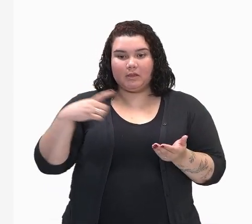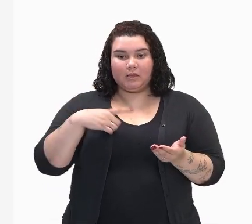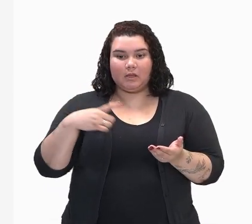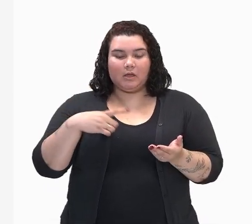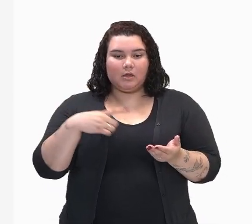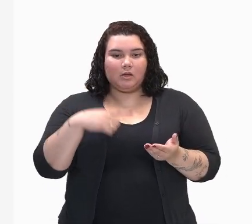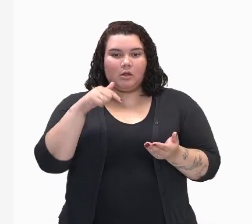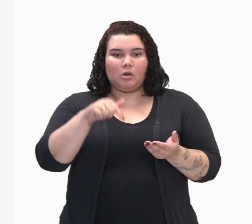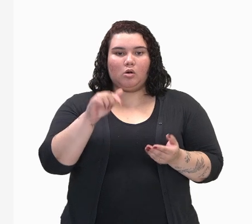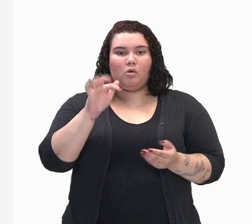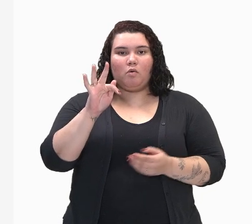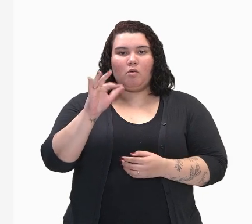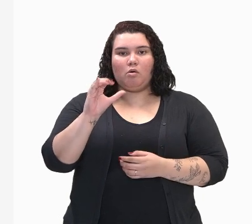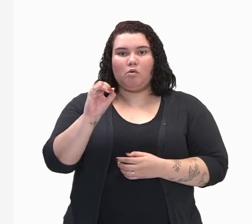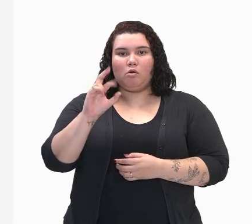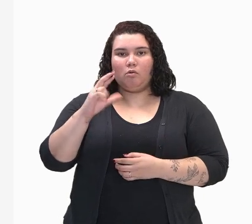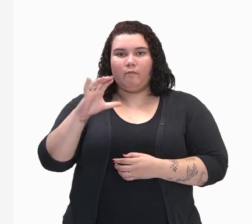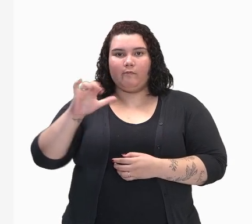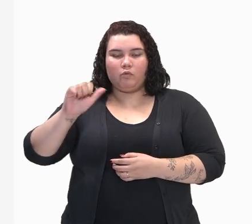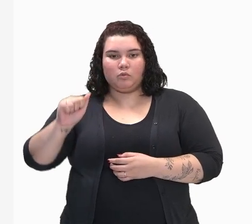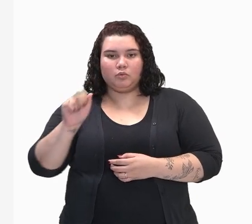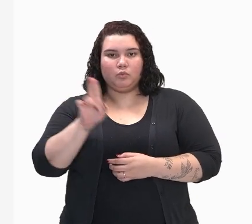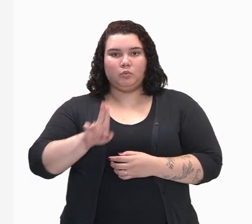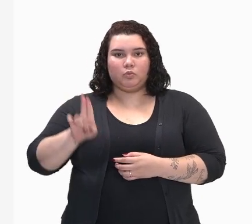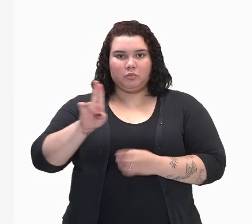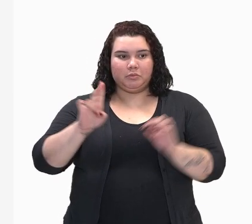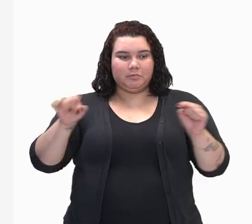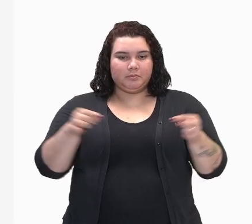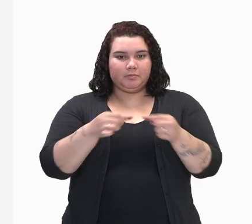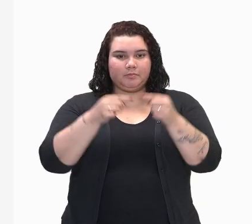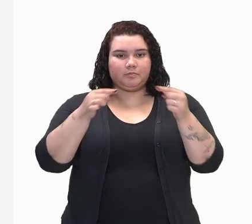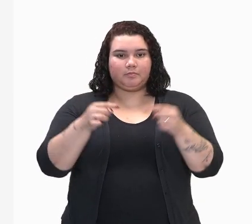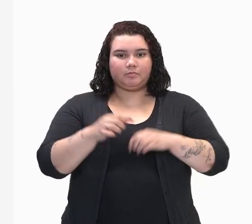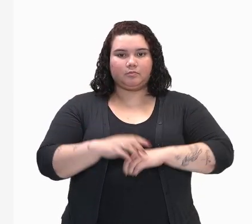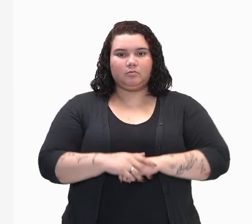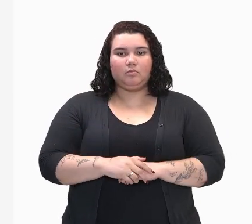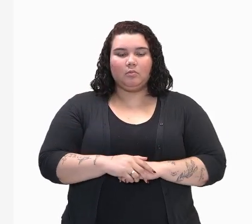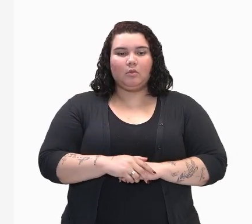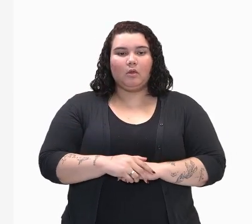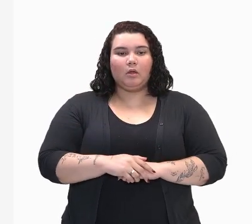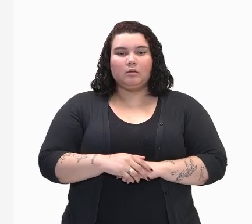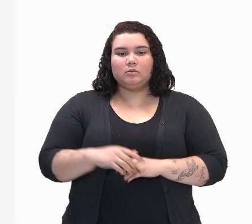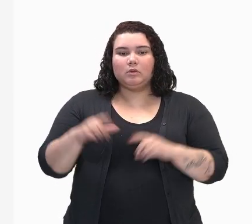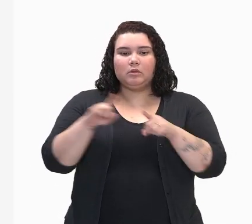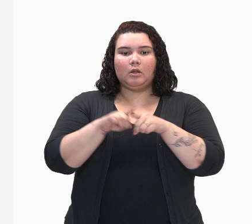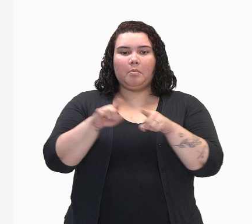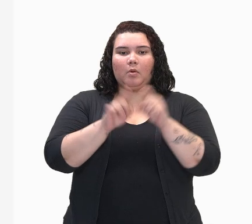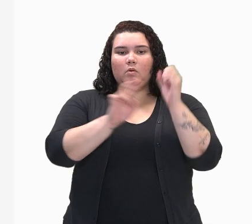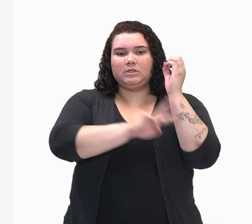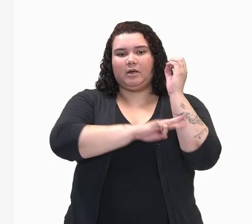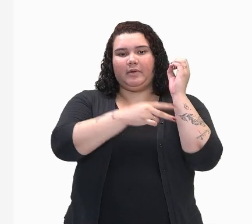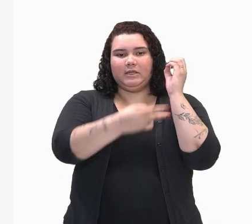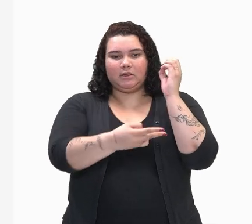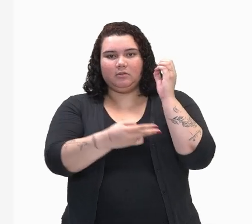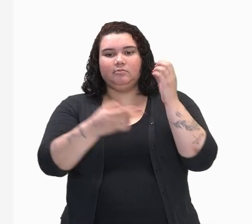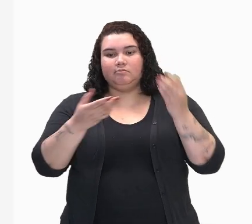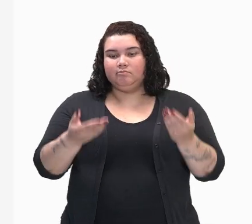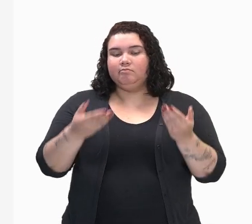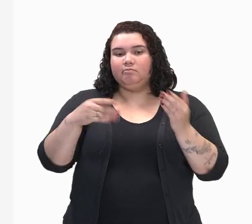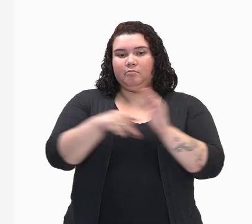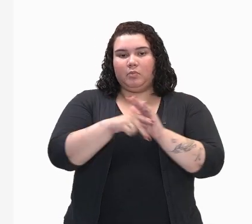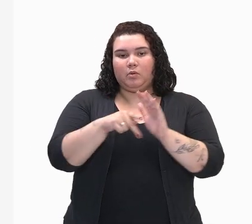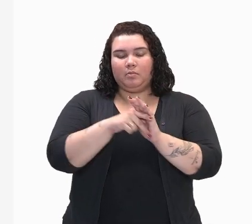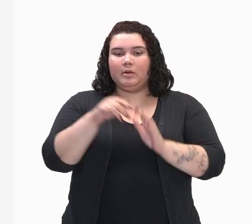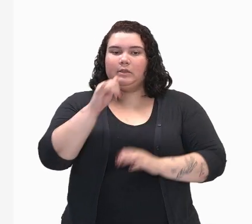força atuando nessa imagem. Também temos os efeitos que as forças podem causar, pessoal. Uma força